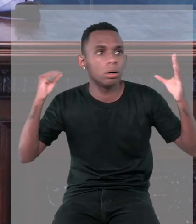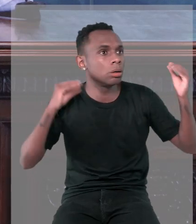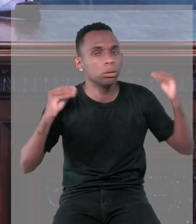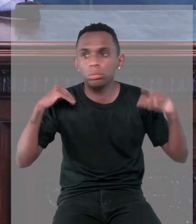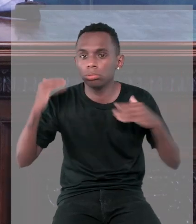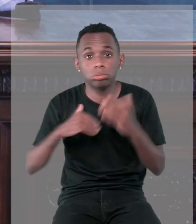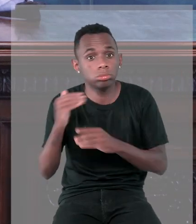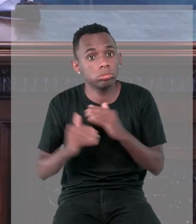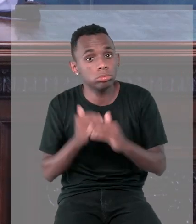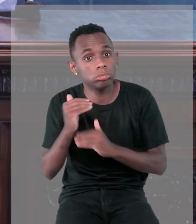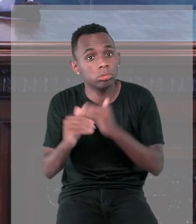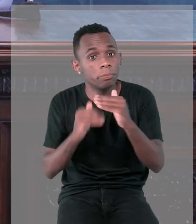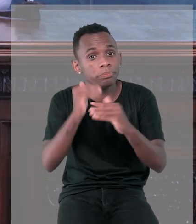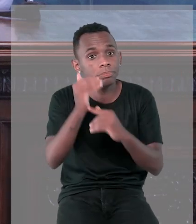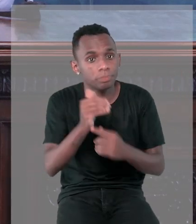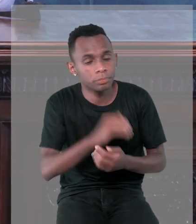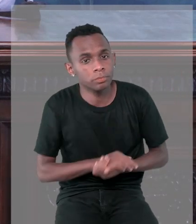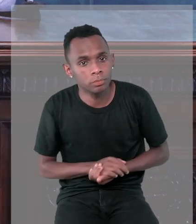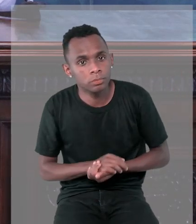ele chega,